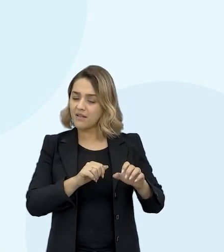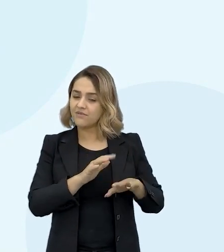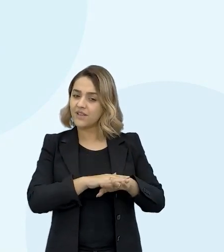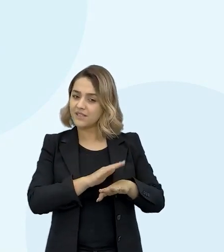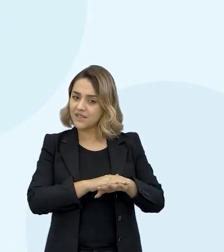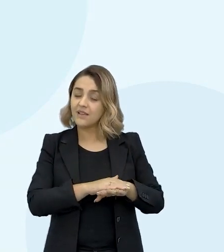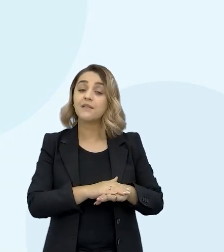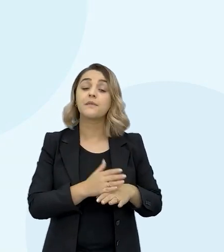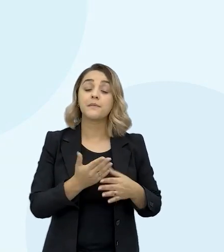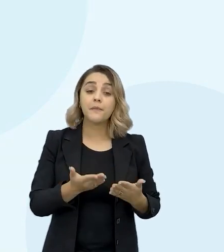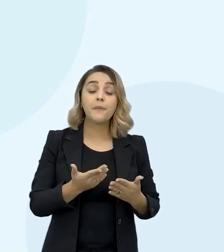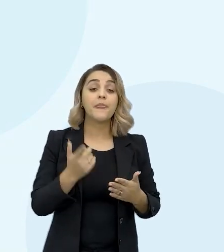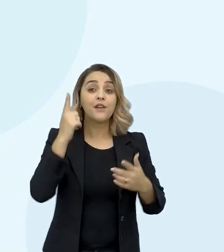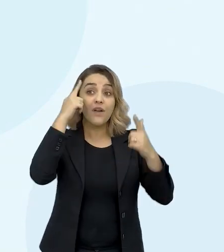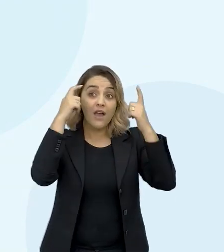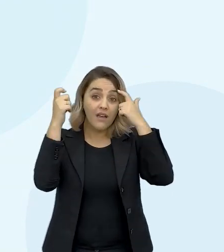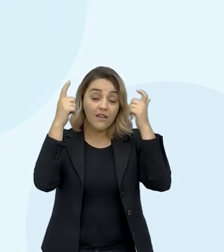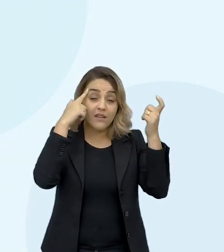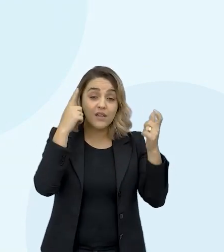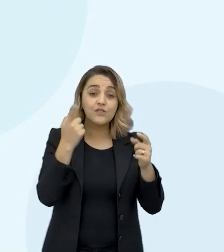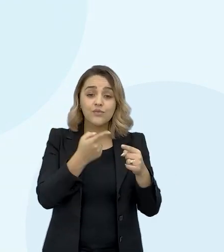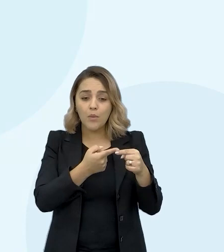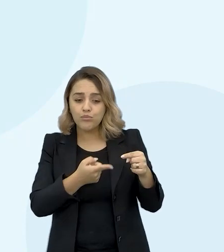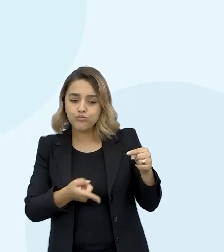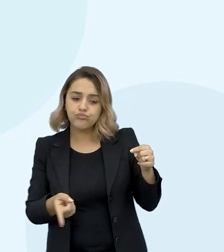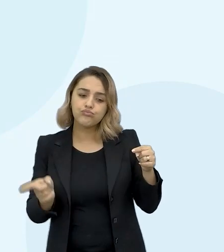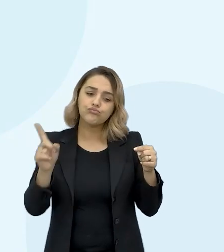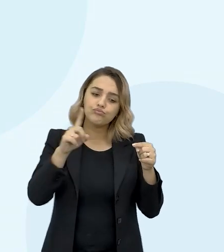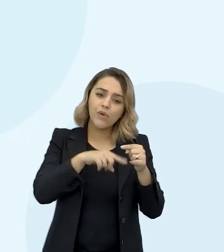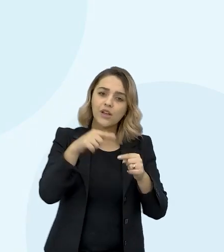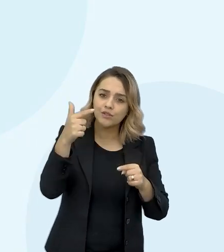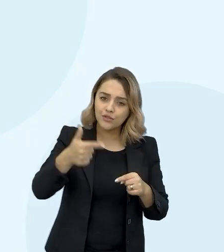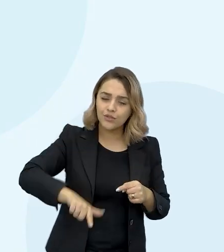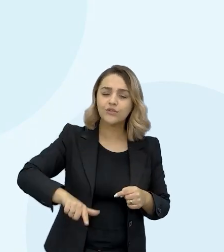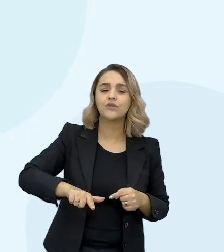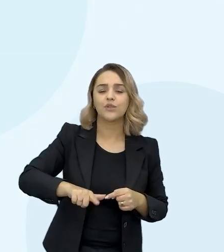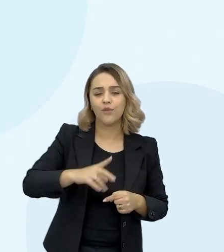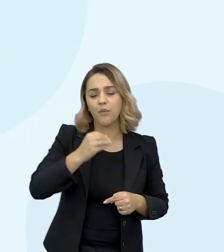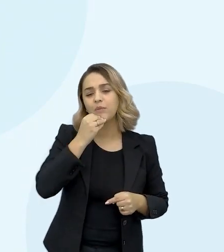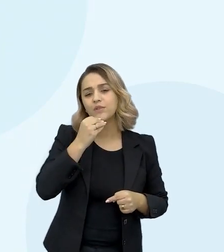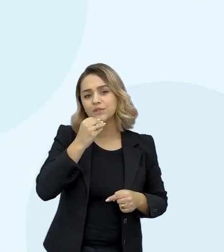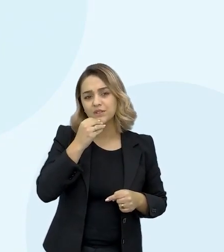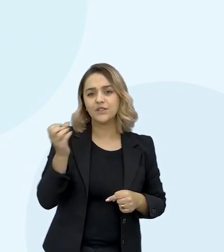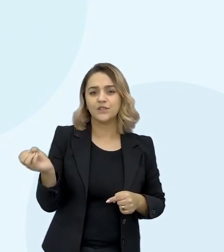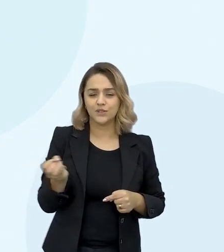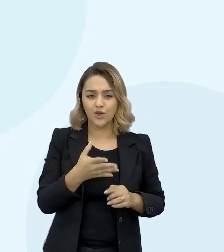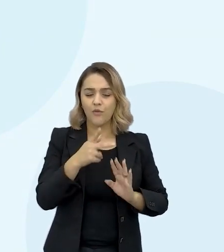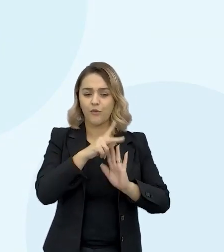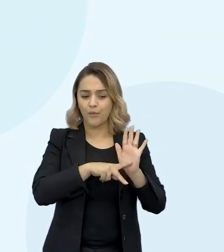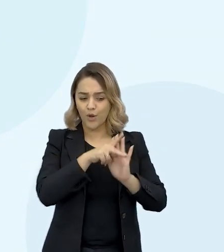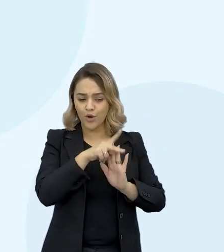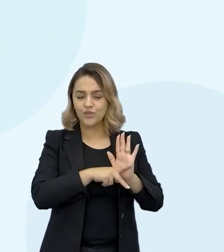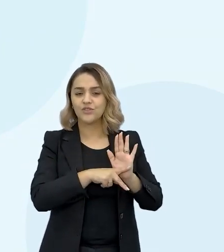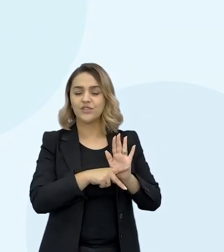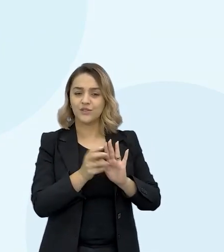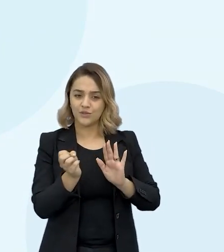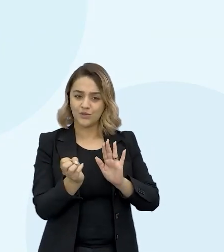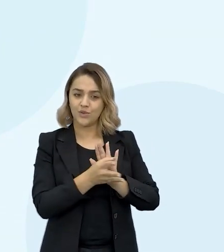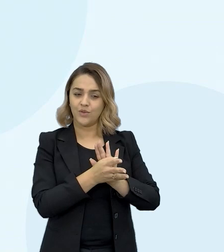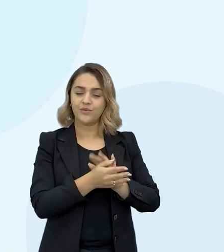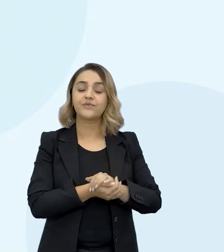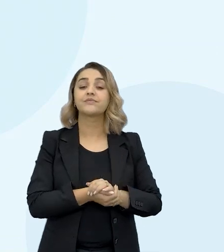e aí volta todo esse processo novamente quando tem uma nova oportunidade de fazer um outro projetinho, né?